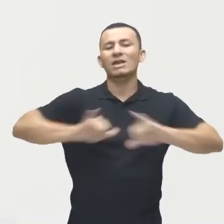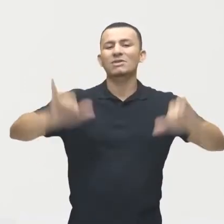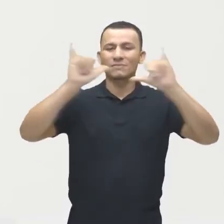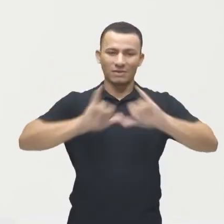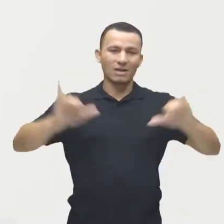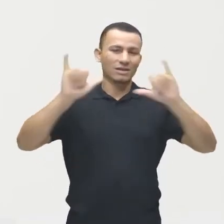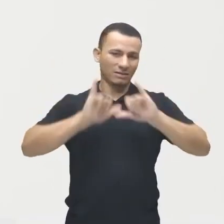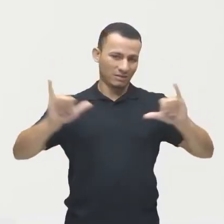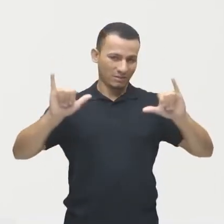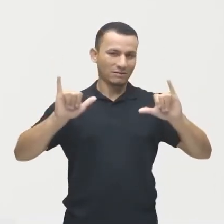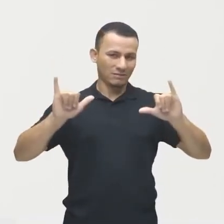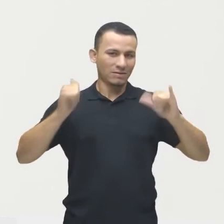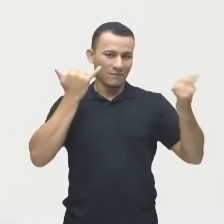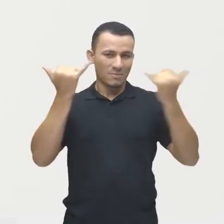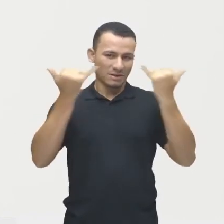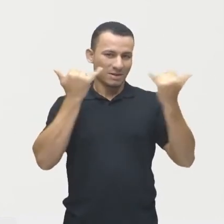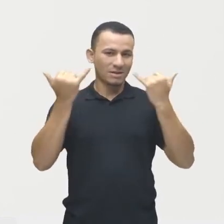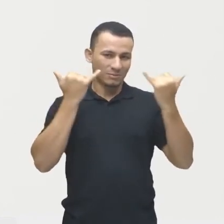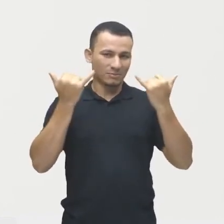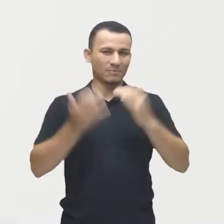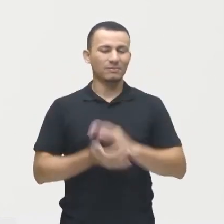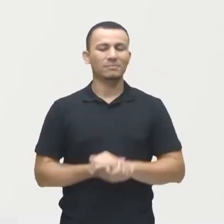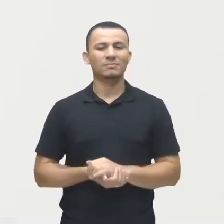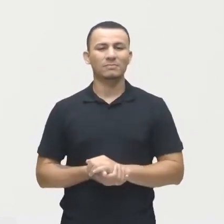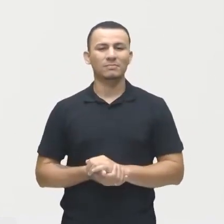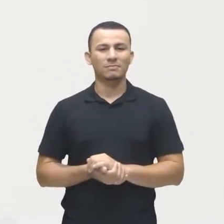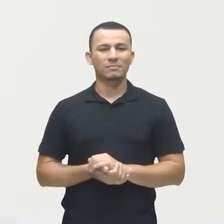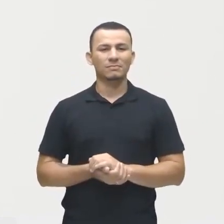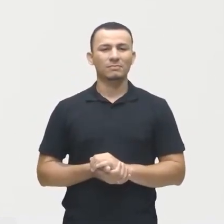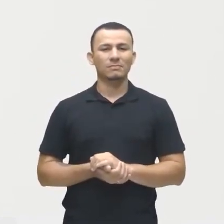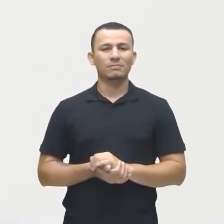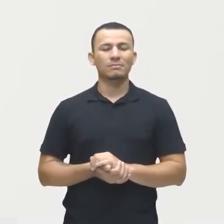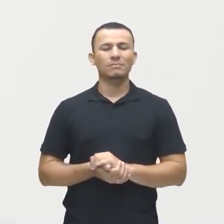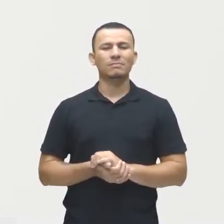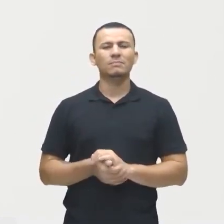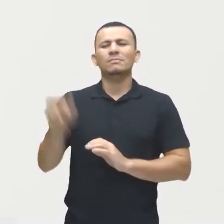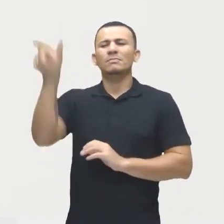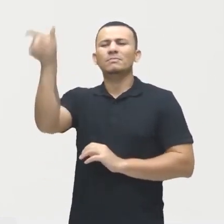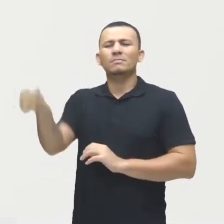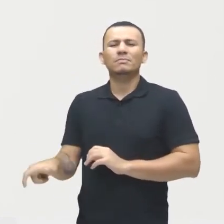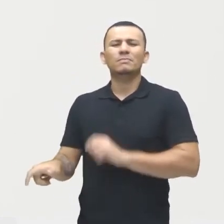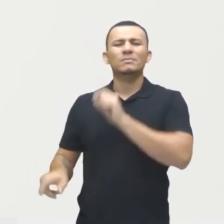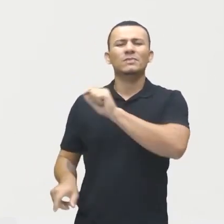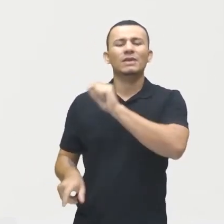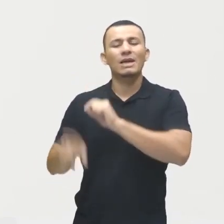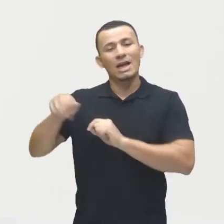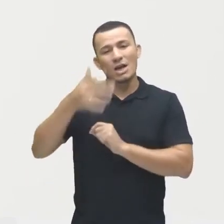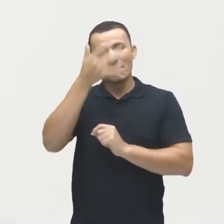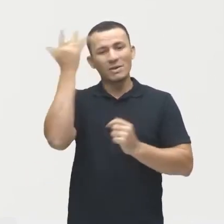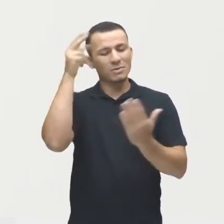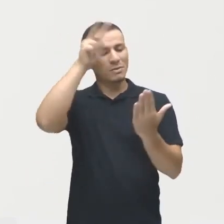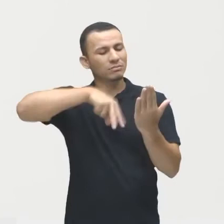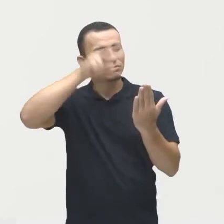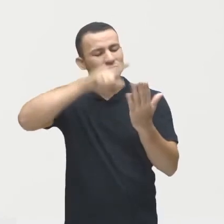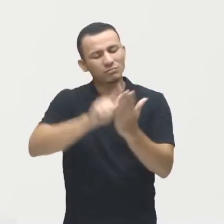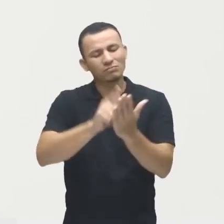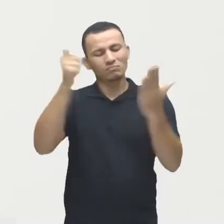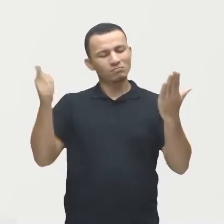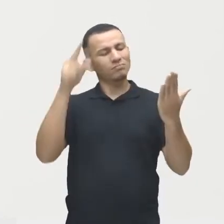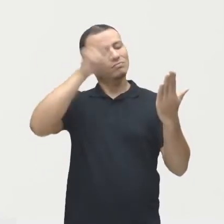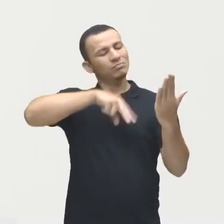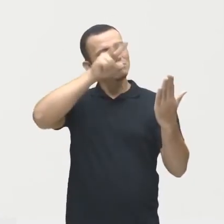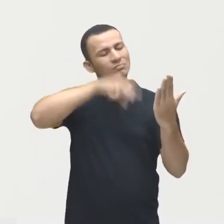tal? E os receptores são os leitores do jornal. A mensagem, professora, qual é?